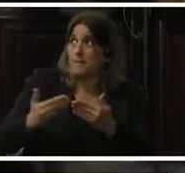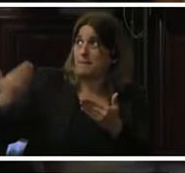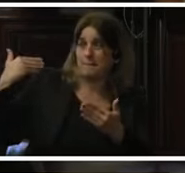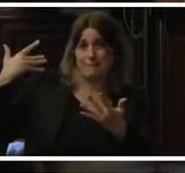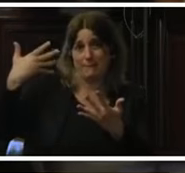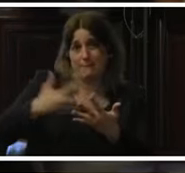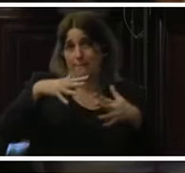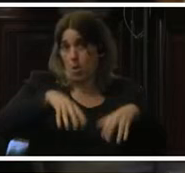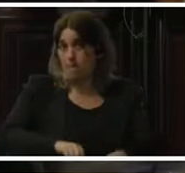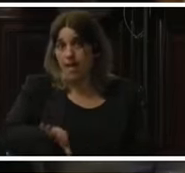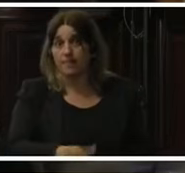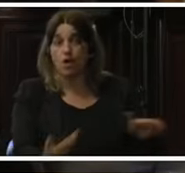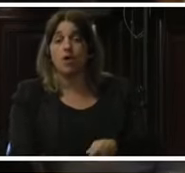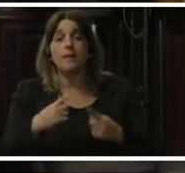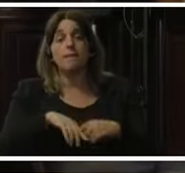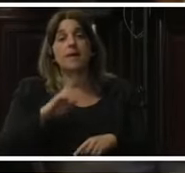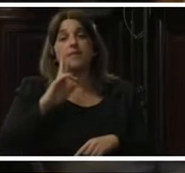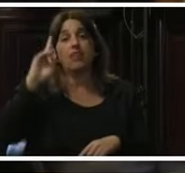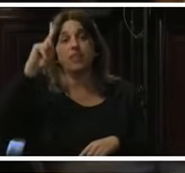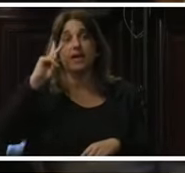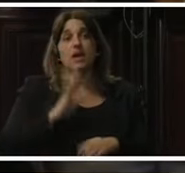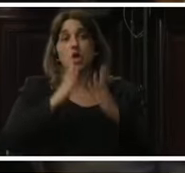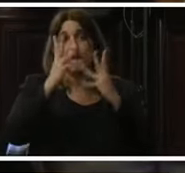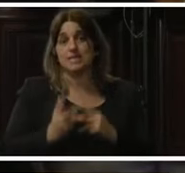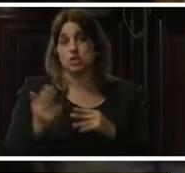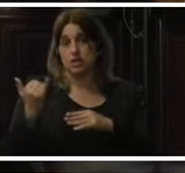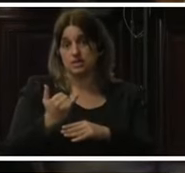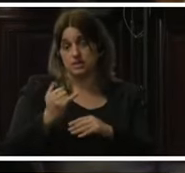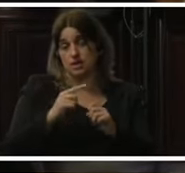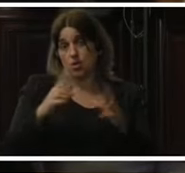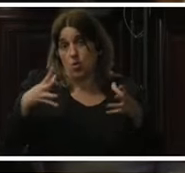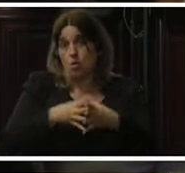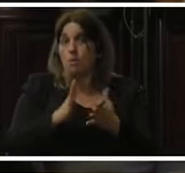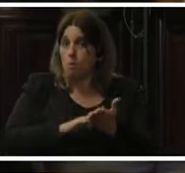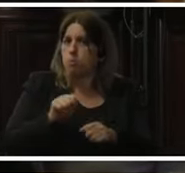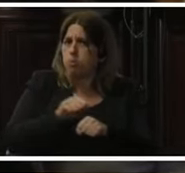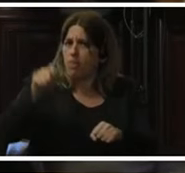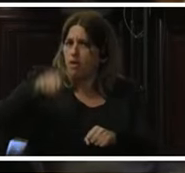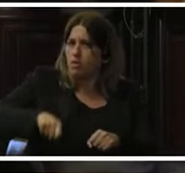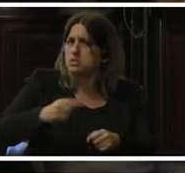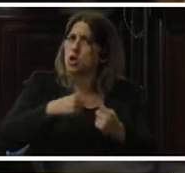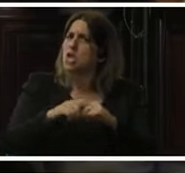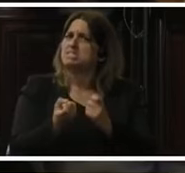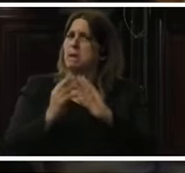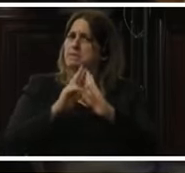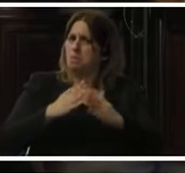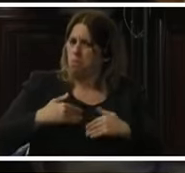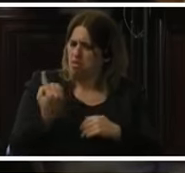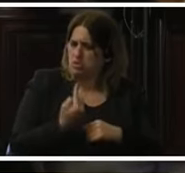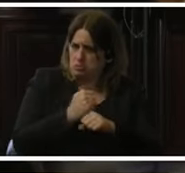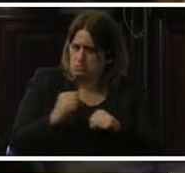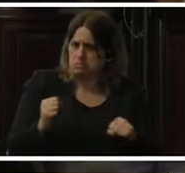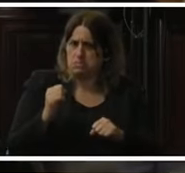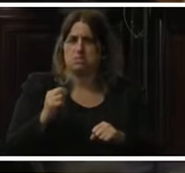indígenas e suas organizações coletivas podem demandar em juízo sem necessidade de representação no entanto uma das